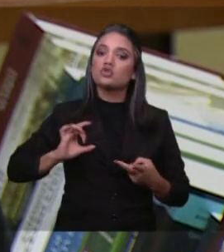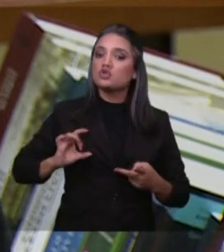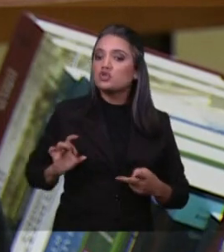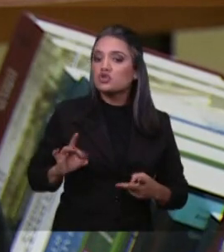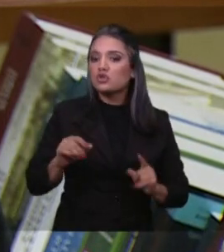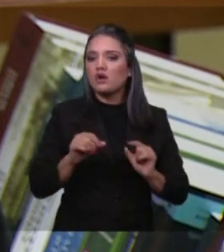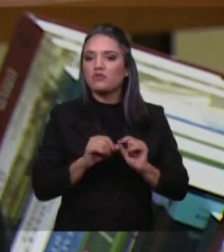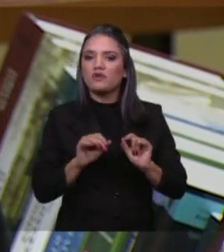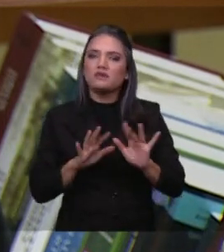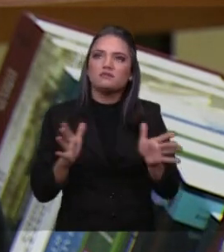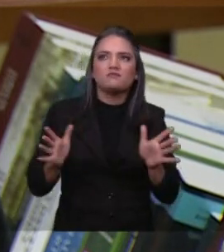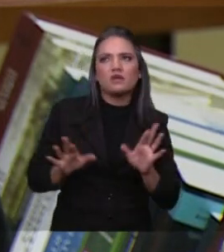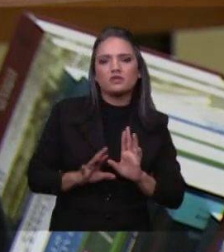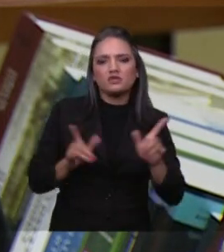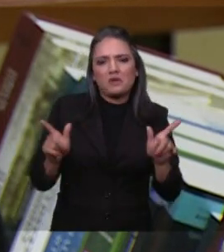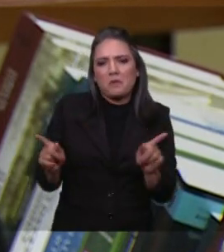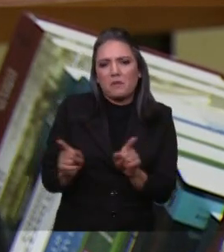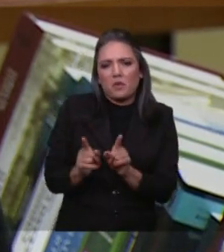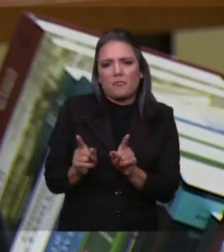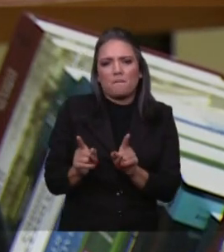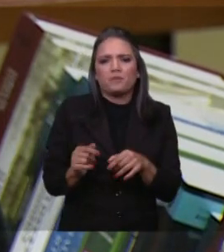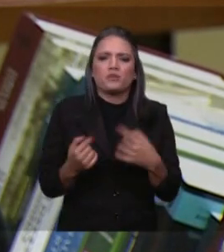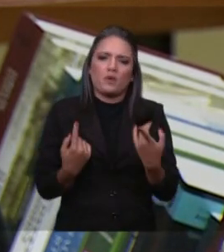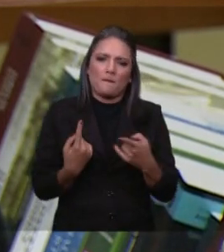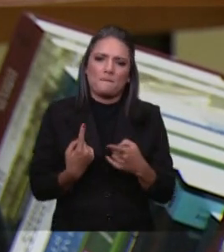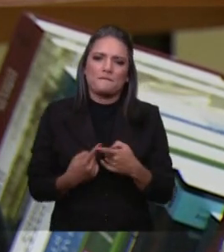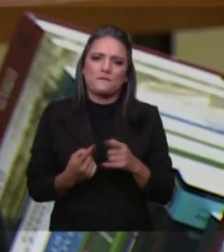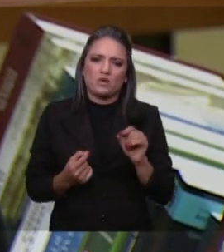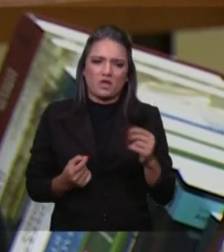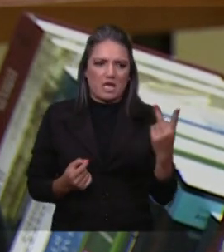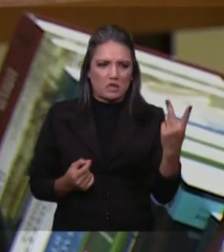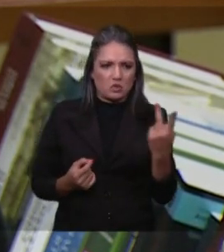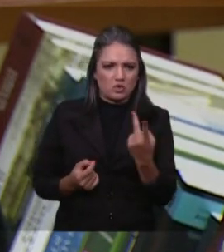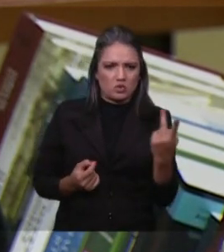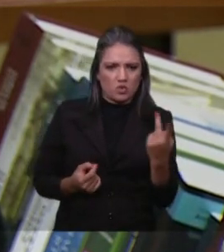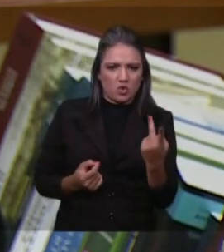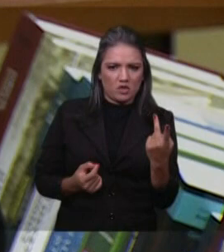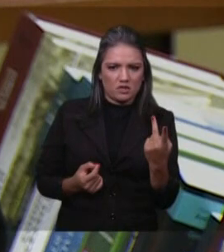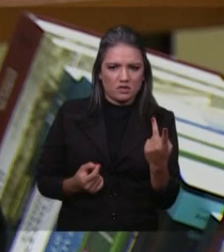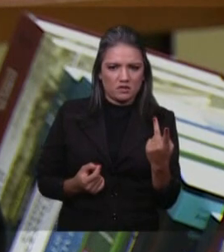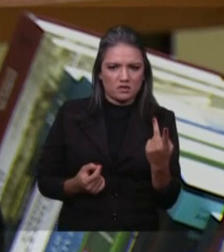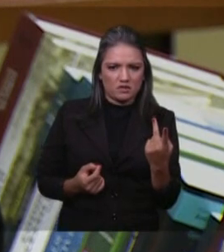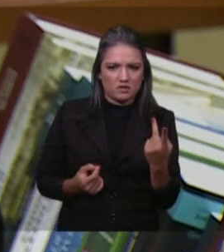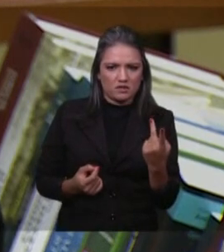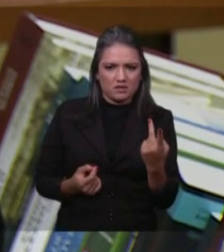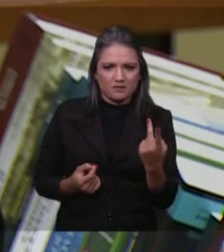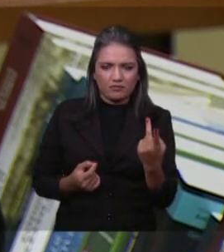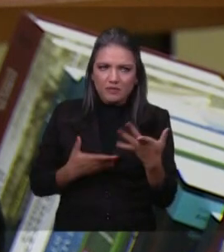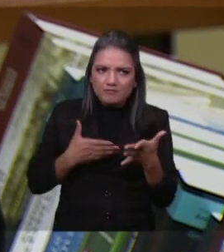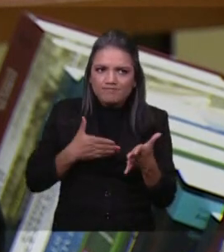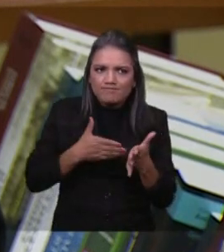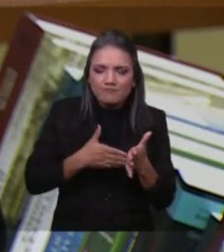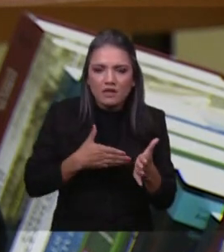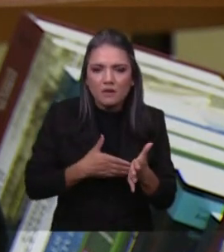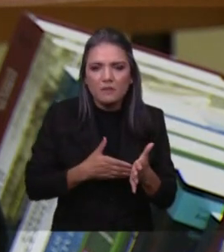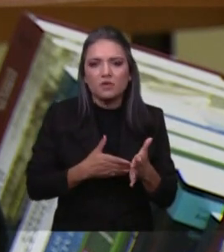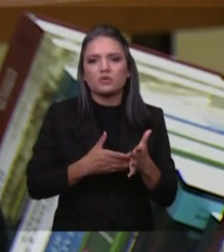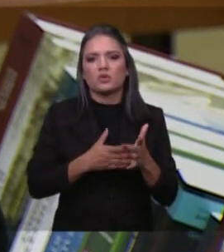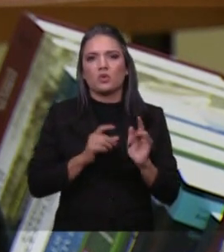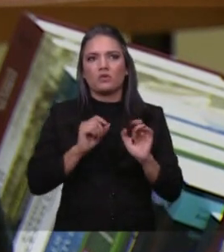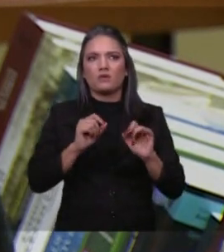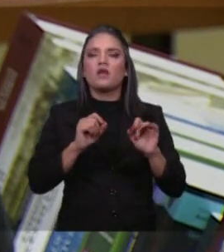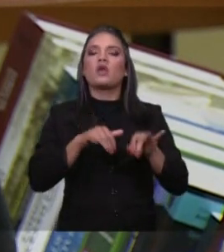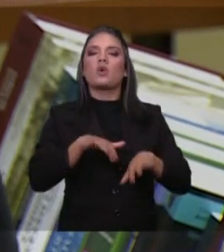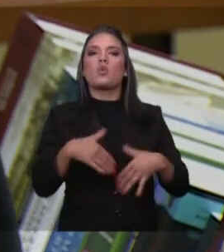menor extensão, porque Vossa Excelência, o ministro Moraes e nós se atingiram a deneções já